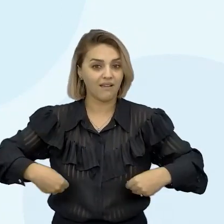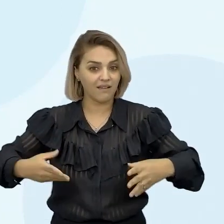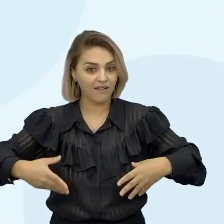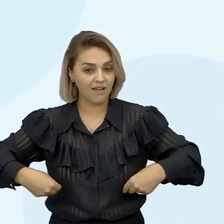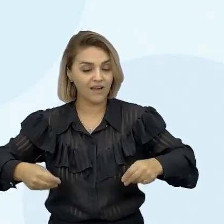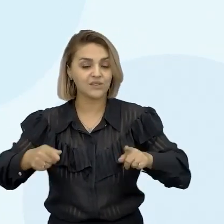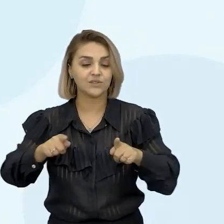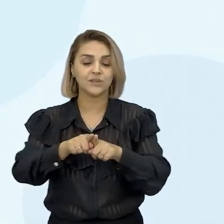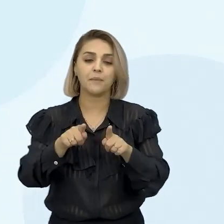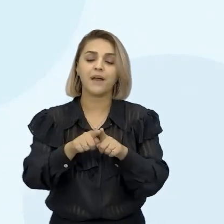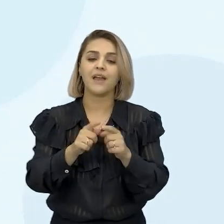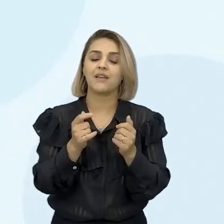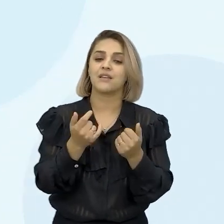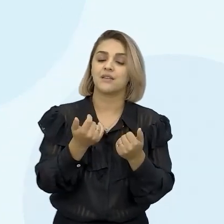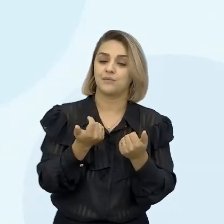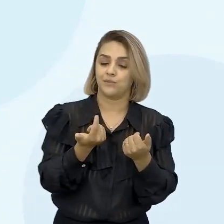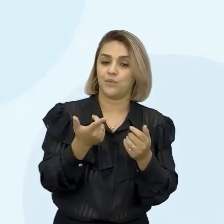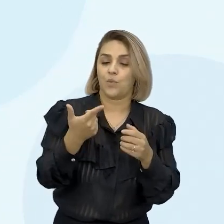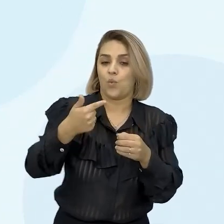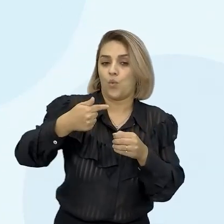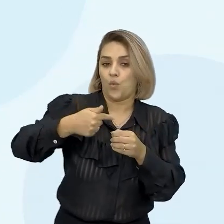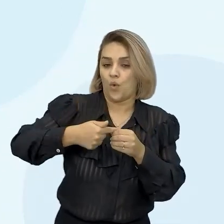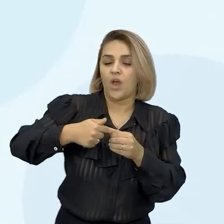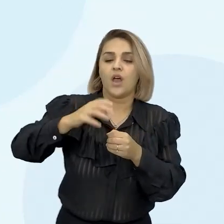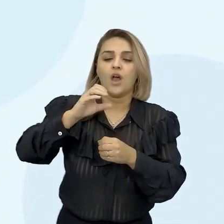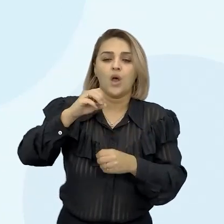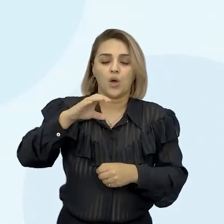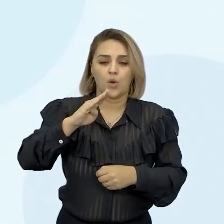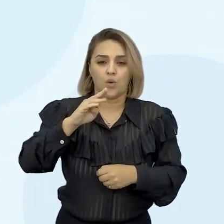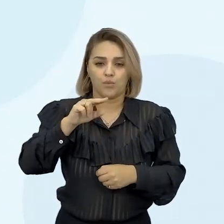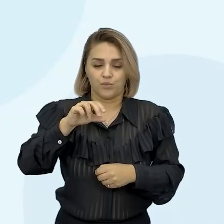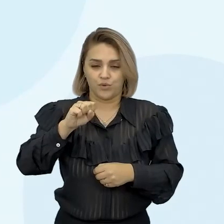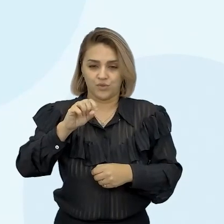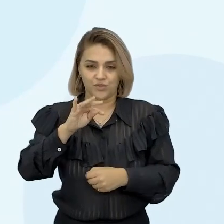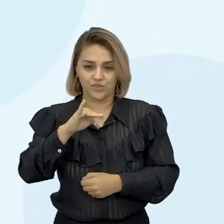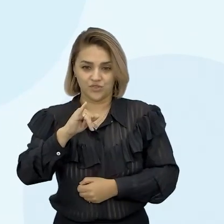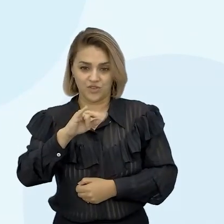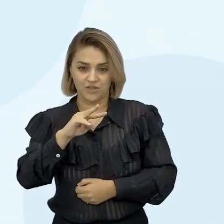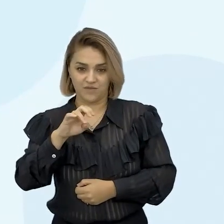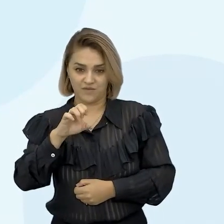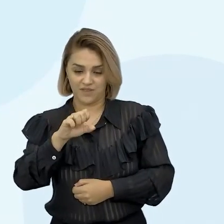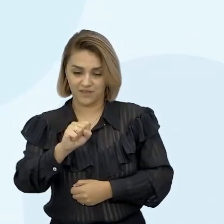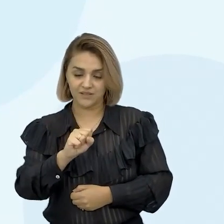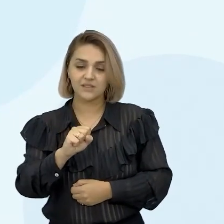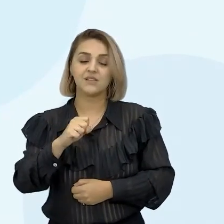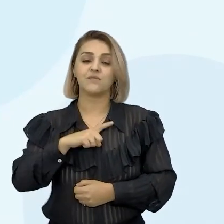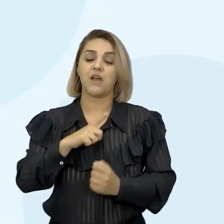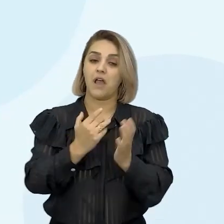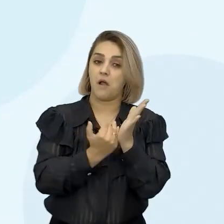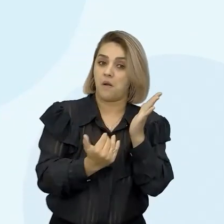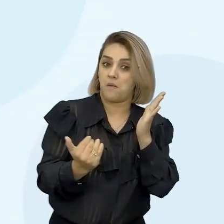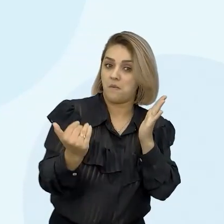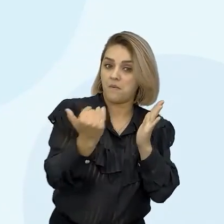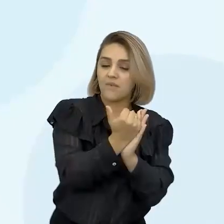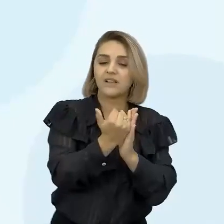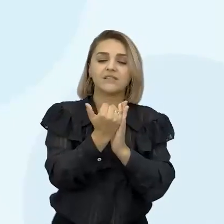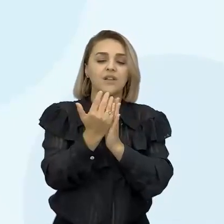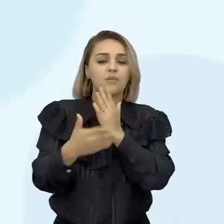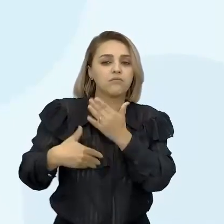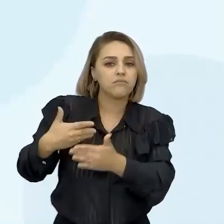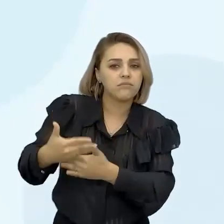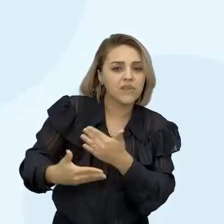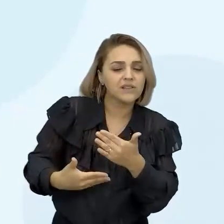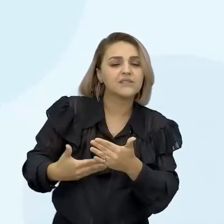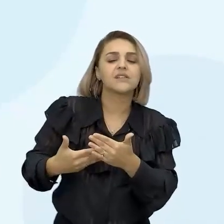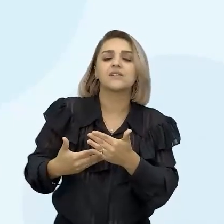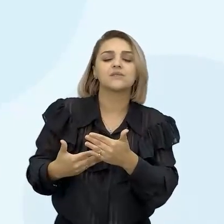das propostas as seguintes qual resultará em maior aumento da eficiência Geral do processo